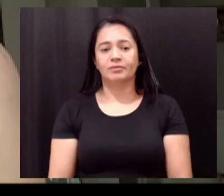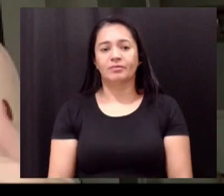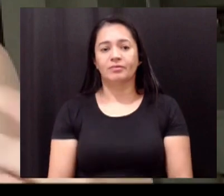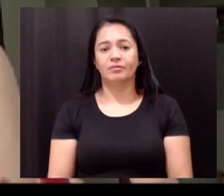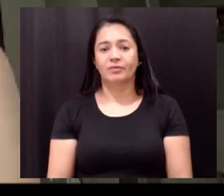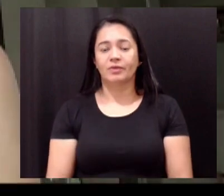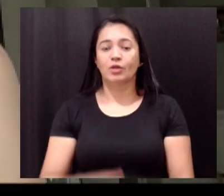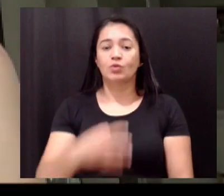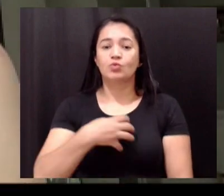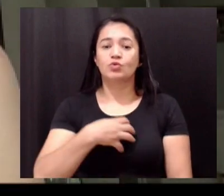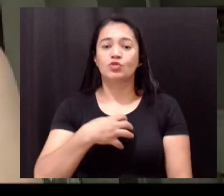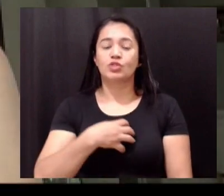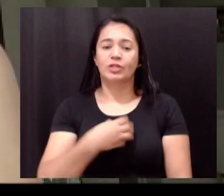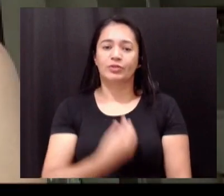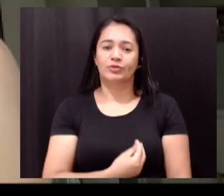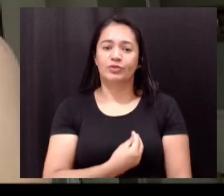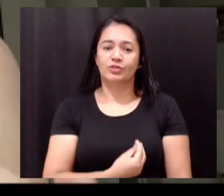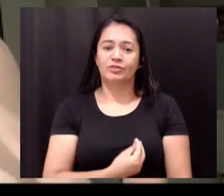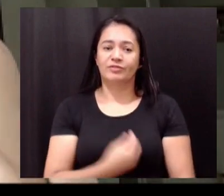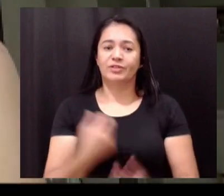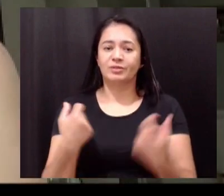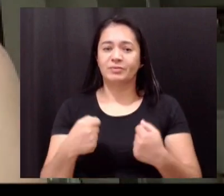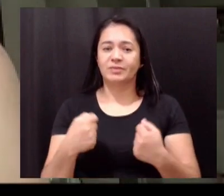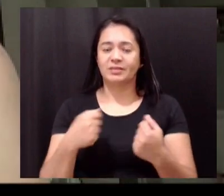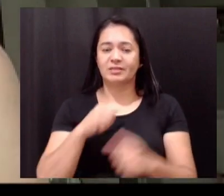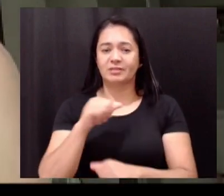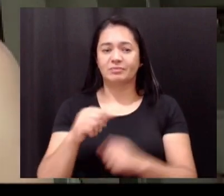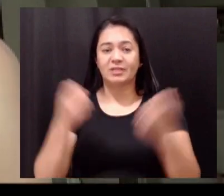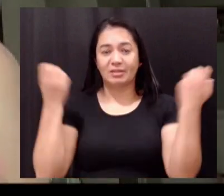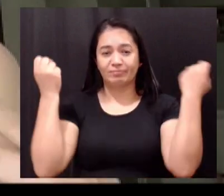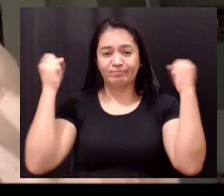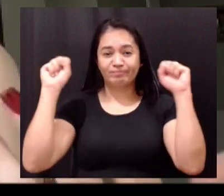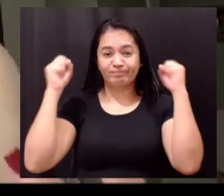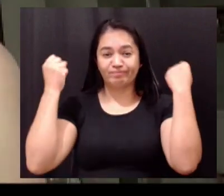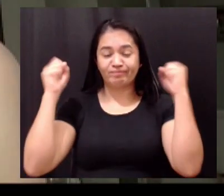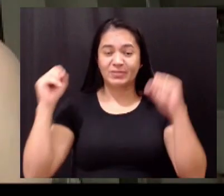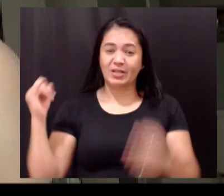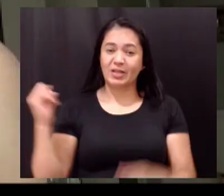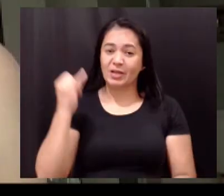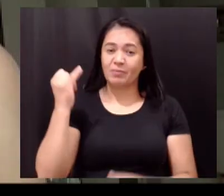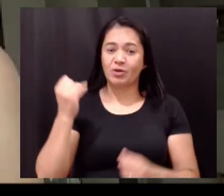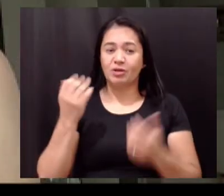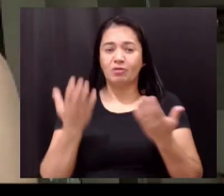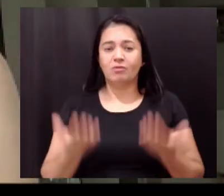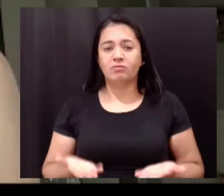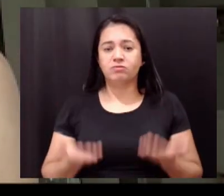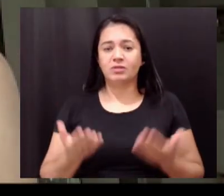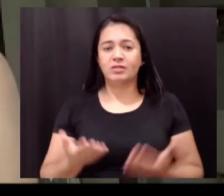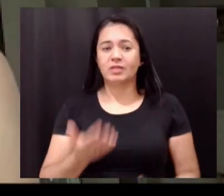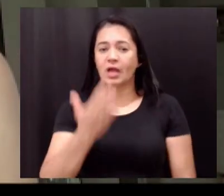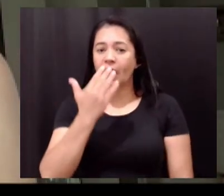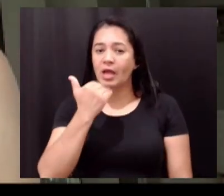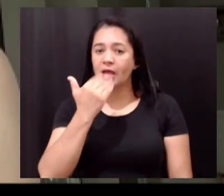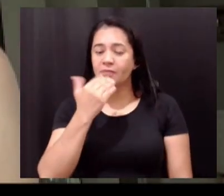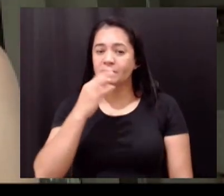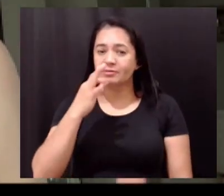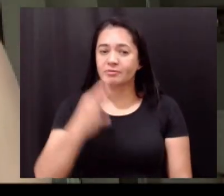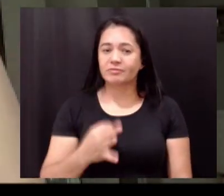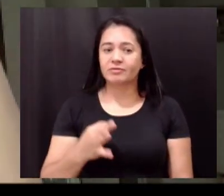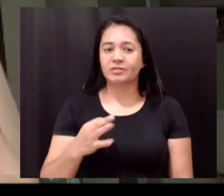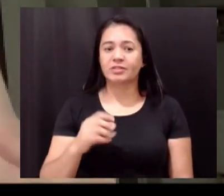a atividade física é importante, manutenção do peso, uma boa alimentação, a alimentação aqui que a gente fala, uma